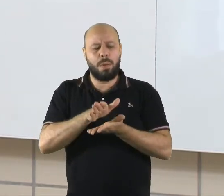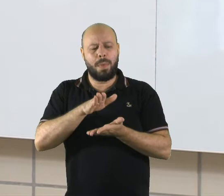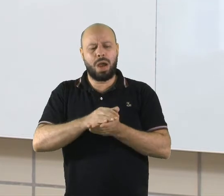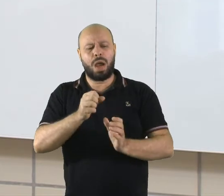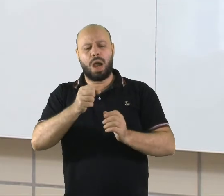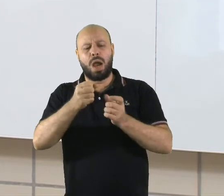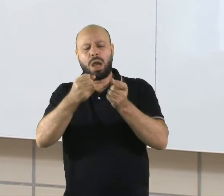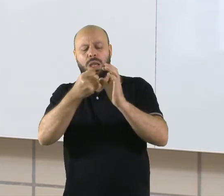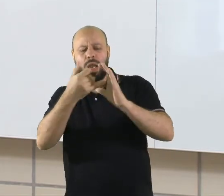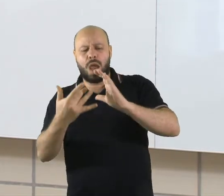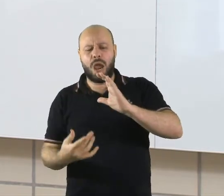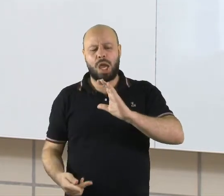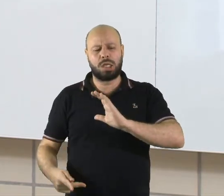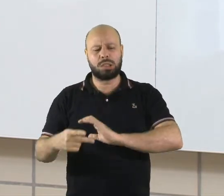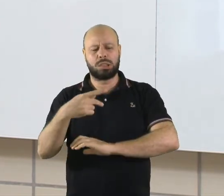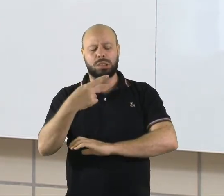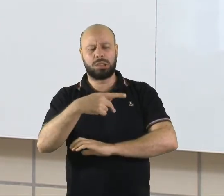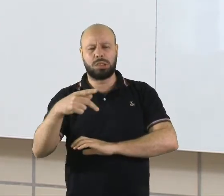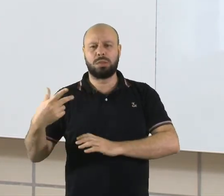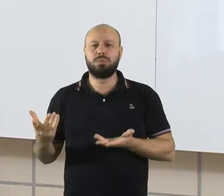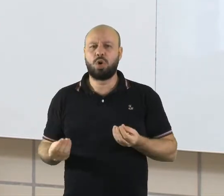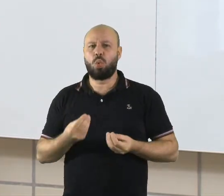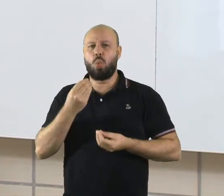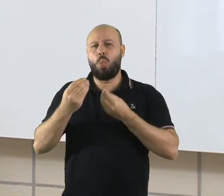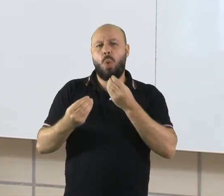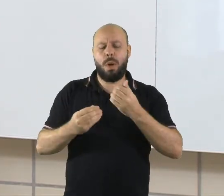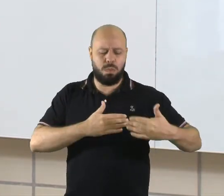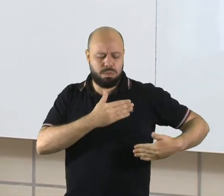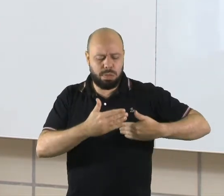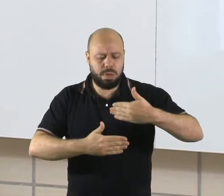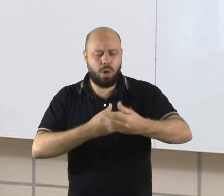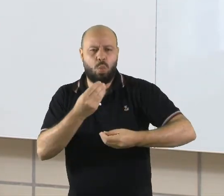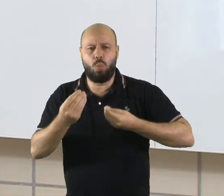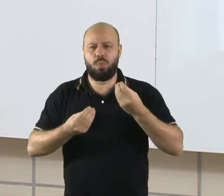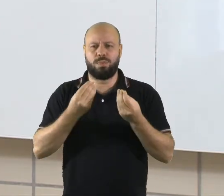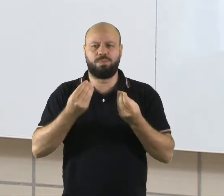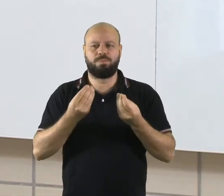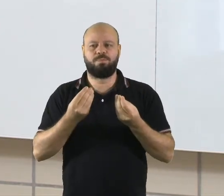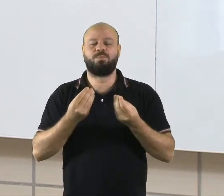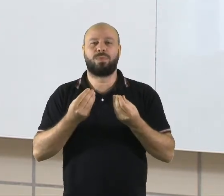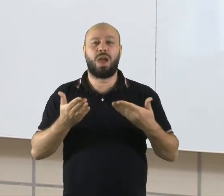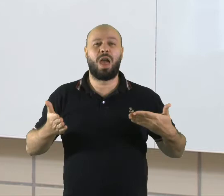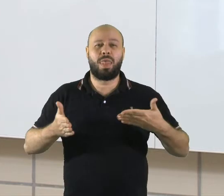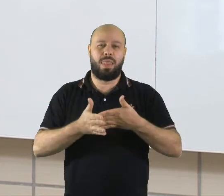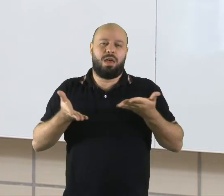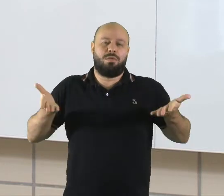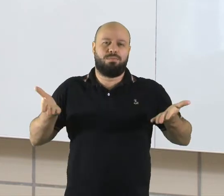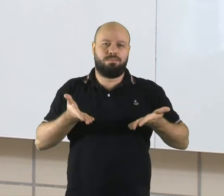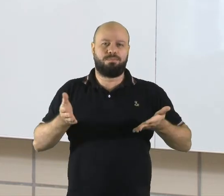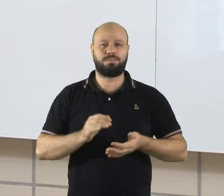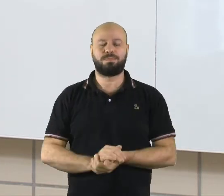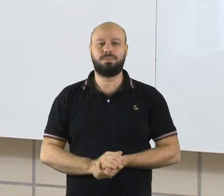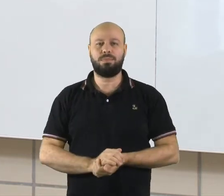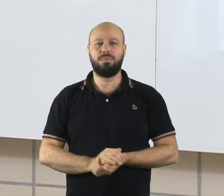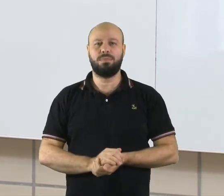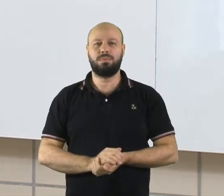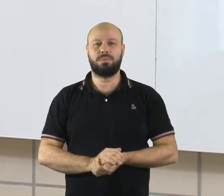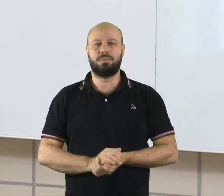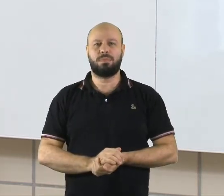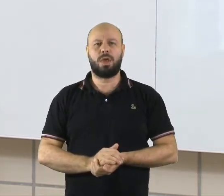nossa cidade? Como foi esse desenvolvimento até os dias de hoje? Quais as